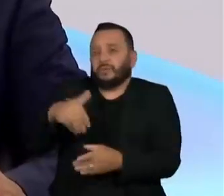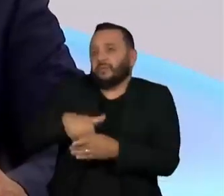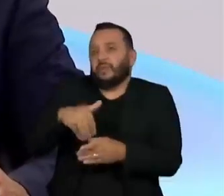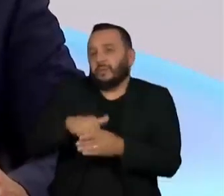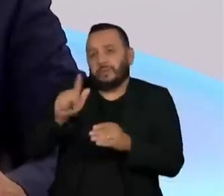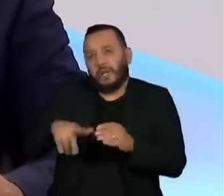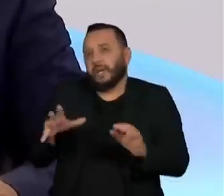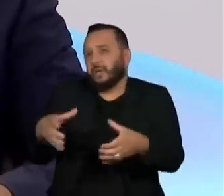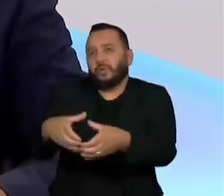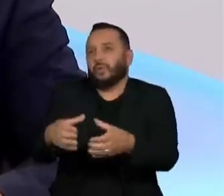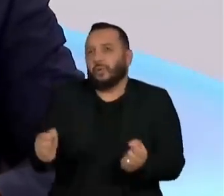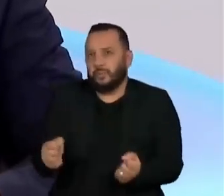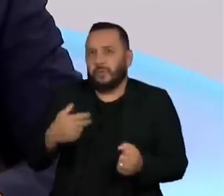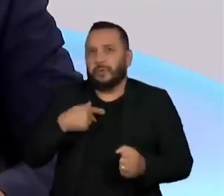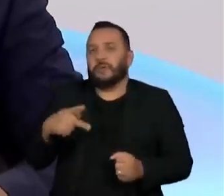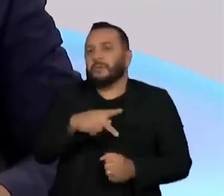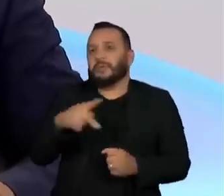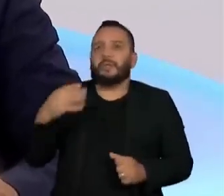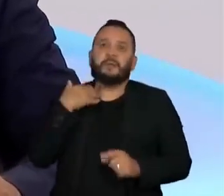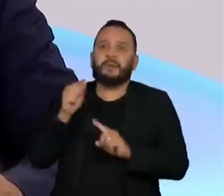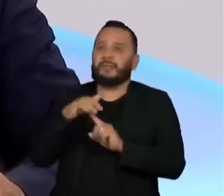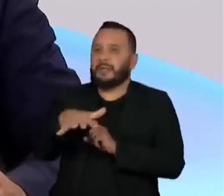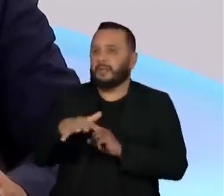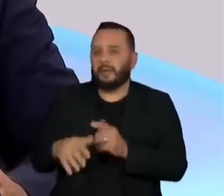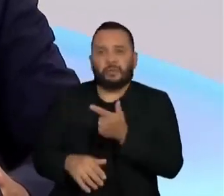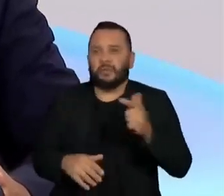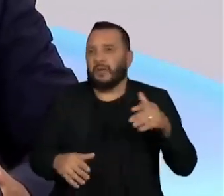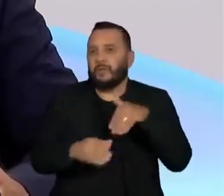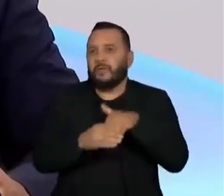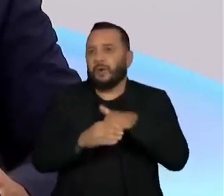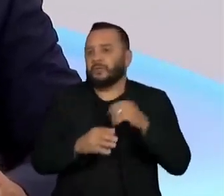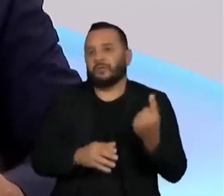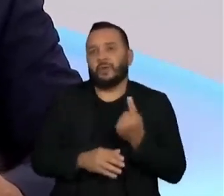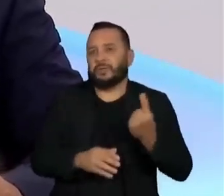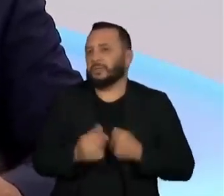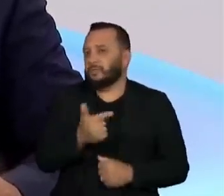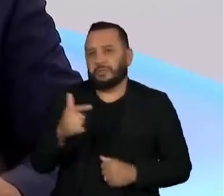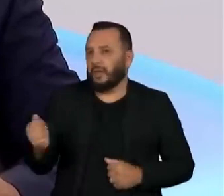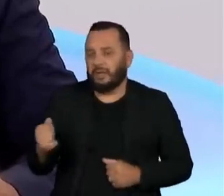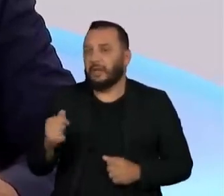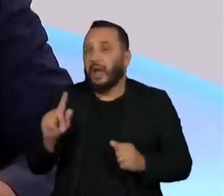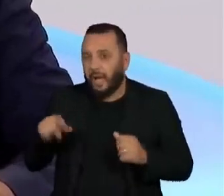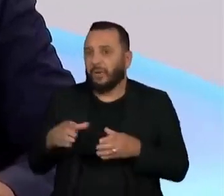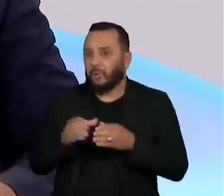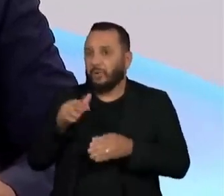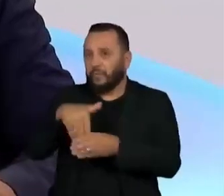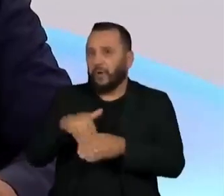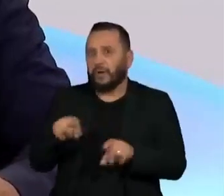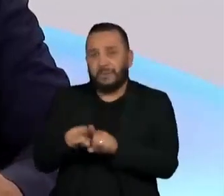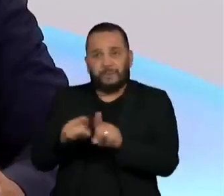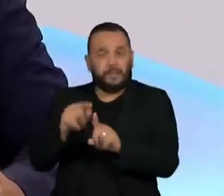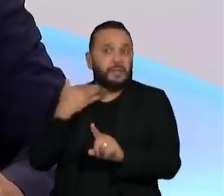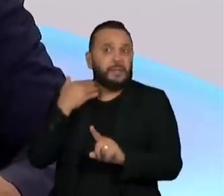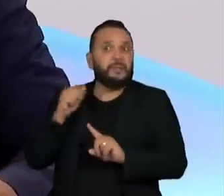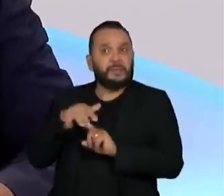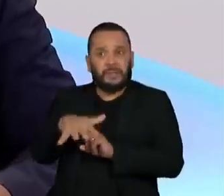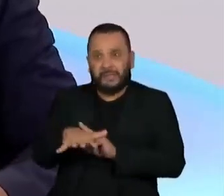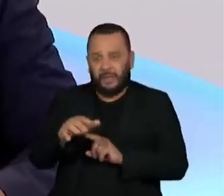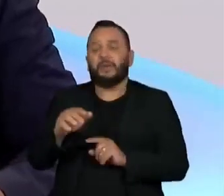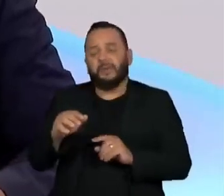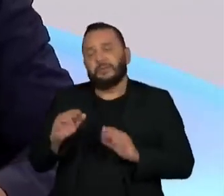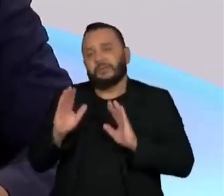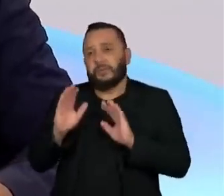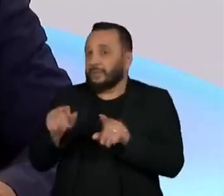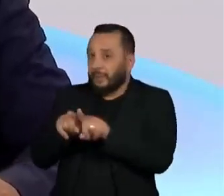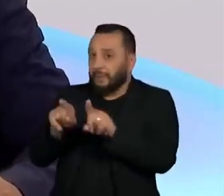é um voto de colegiado né o presidente do banco central não tem voto sozinho Inclusive a medida que a instituição vai amadurecendo e a gente vê isso por exemplo na Inglaterra